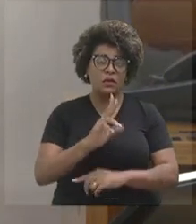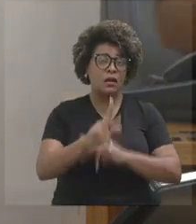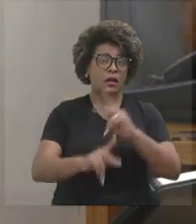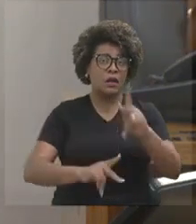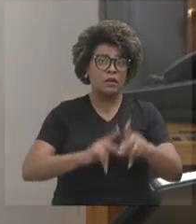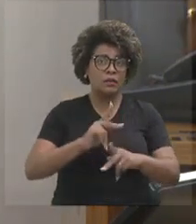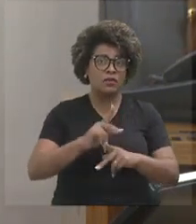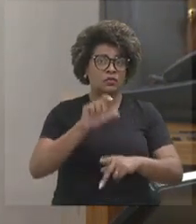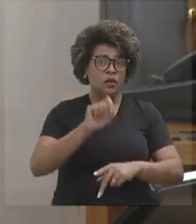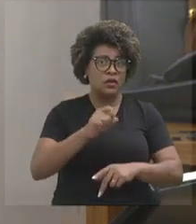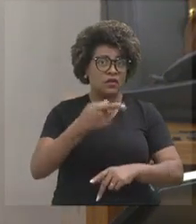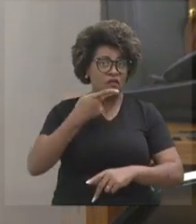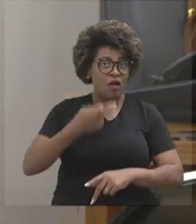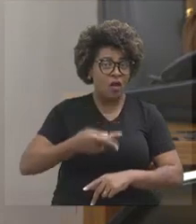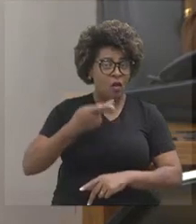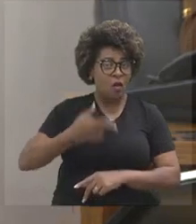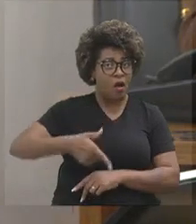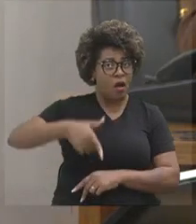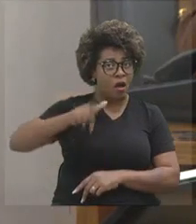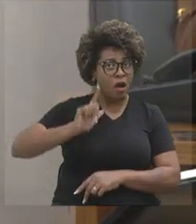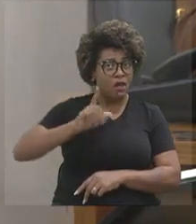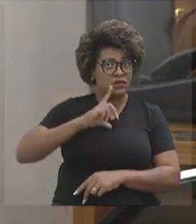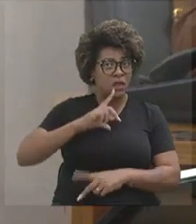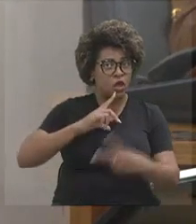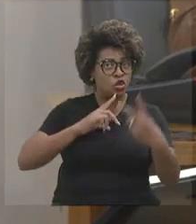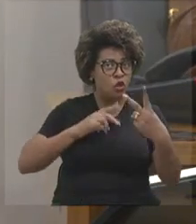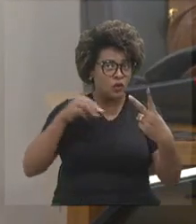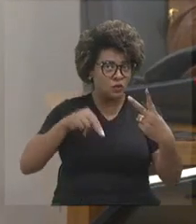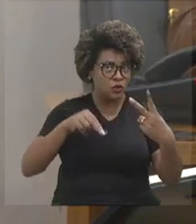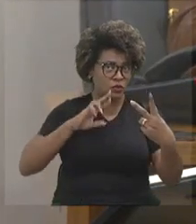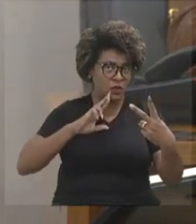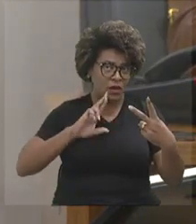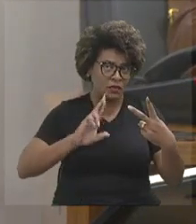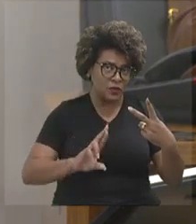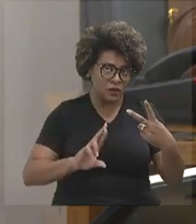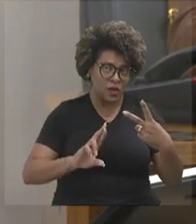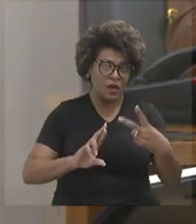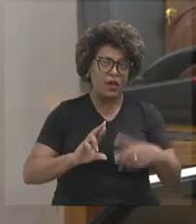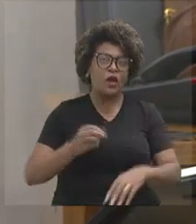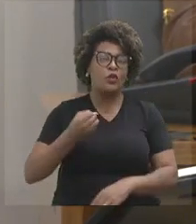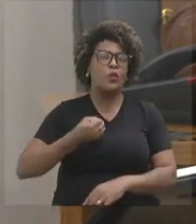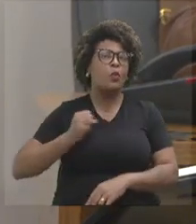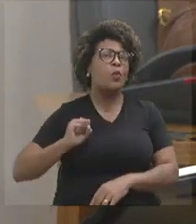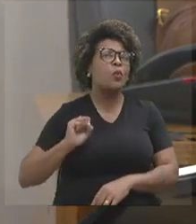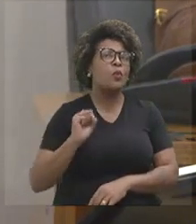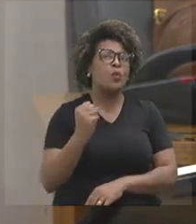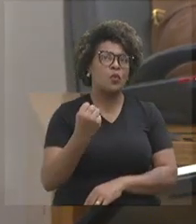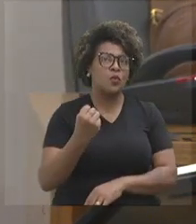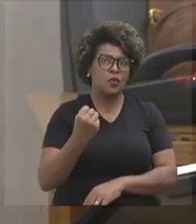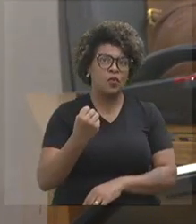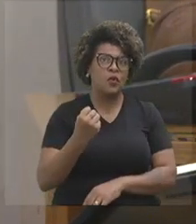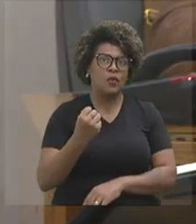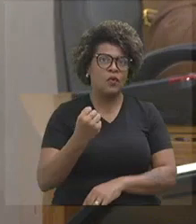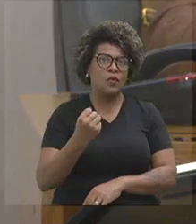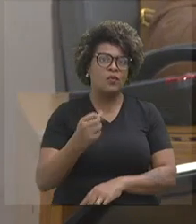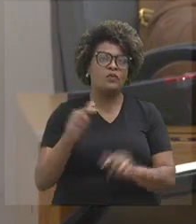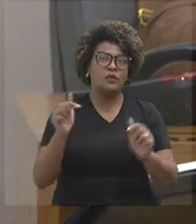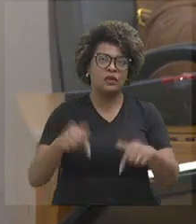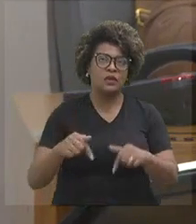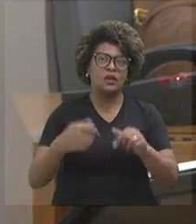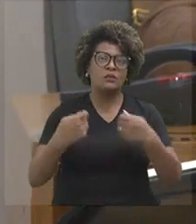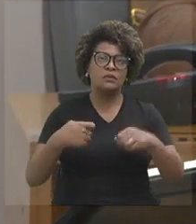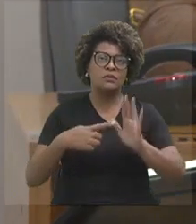interpelou disporá de dois minutos para as suas considerações. Oito, os requerimentos decorrentes dessa reunião deverão ser